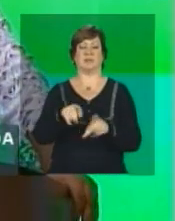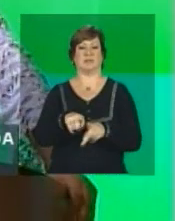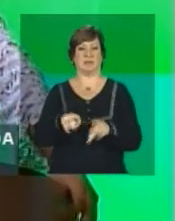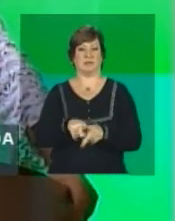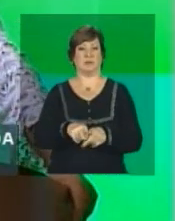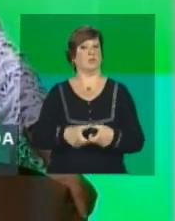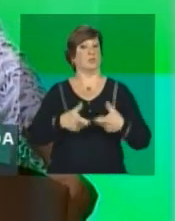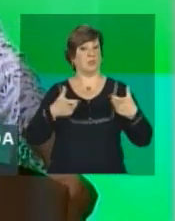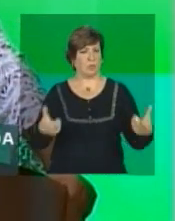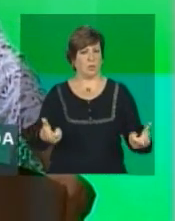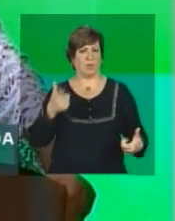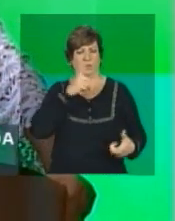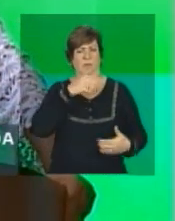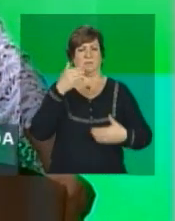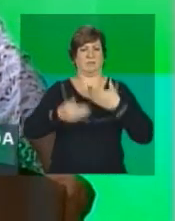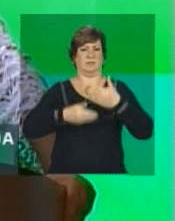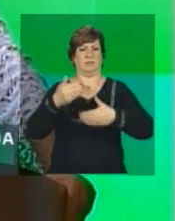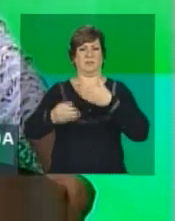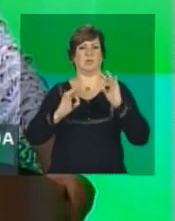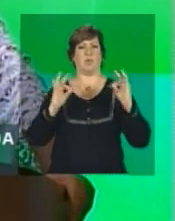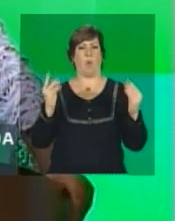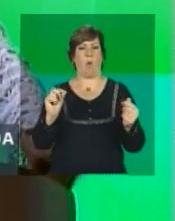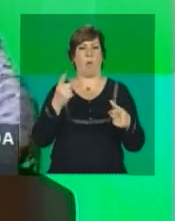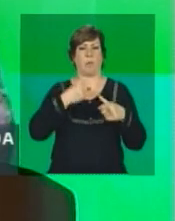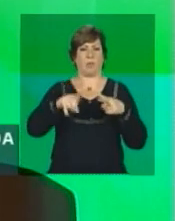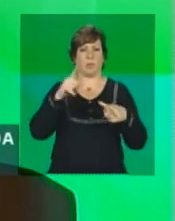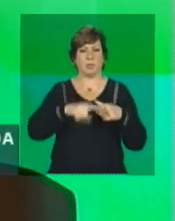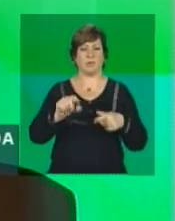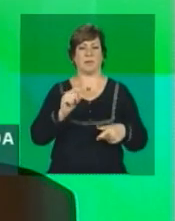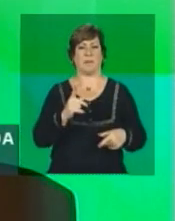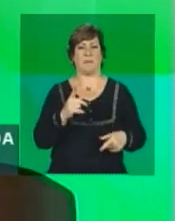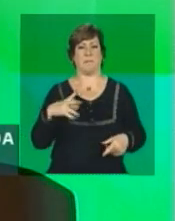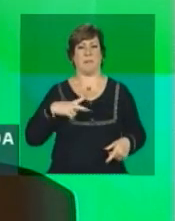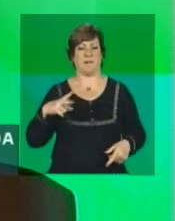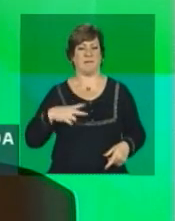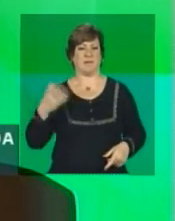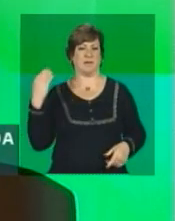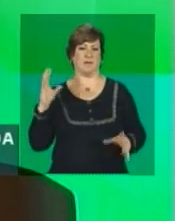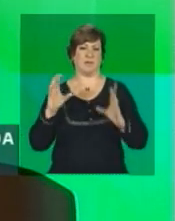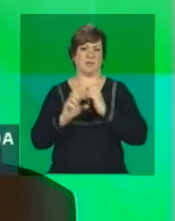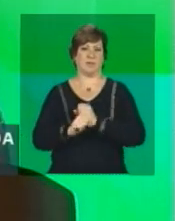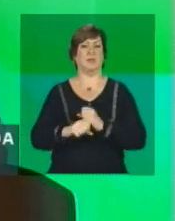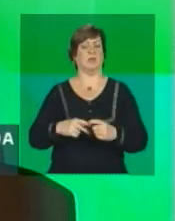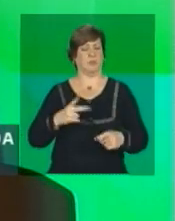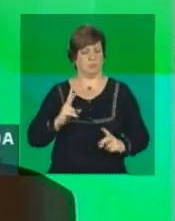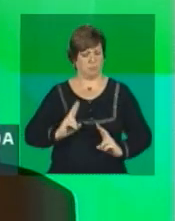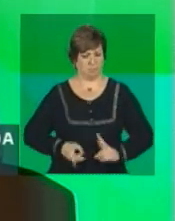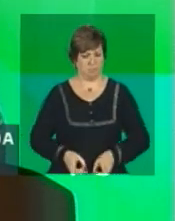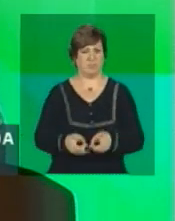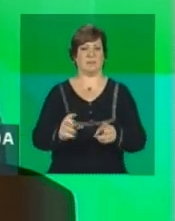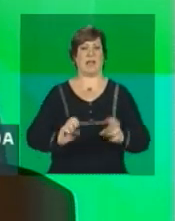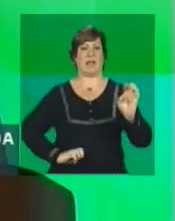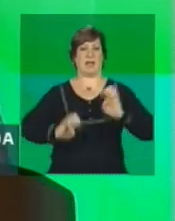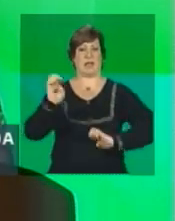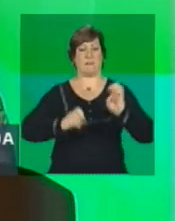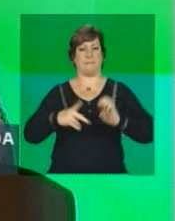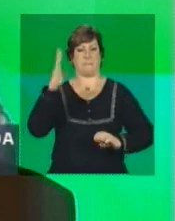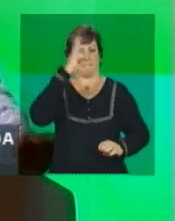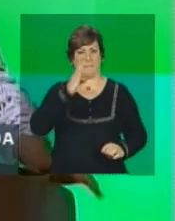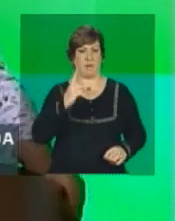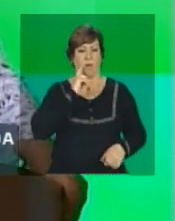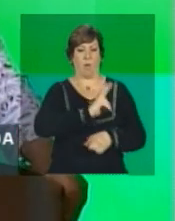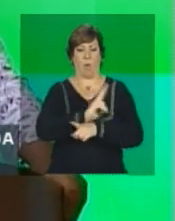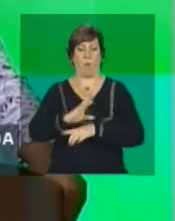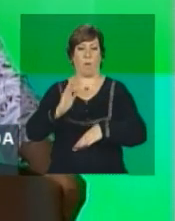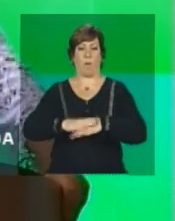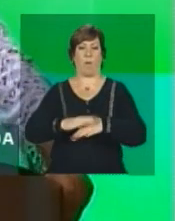Felizmente, sobreviveu a todos os ventos privatistas e persistiu como empresa brasileira, sob controle do